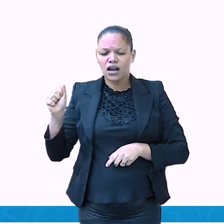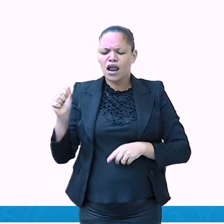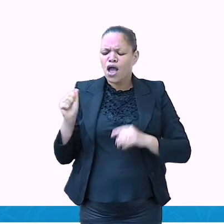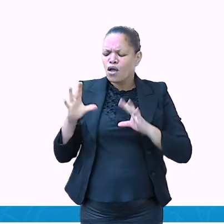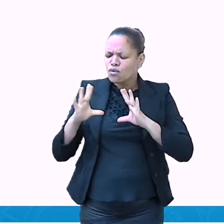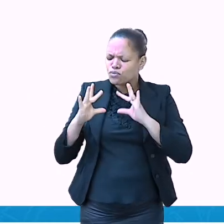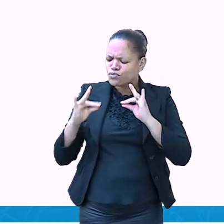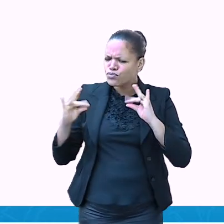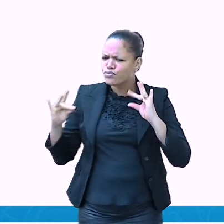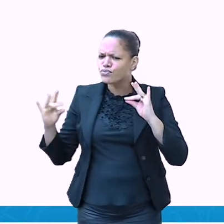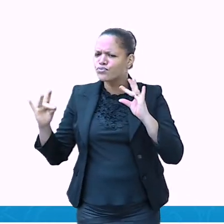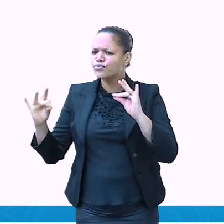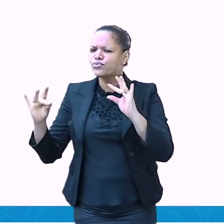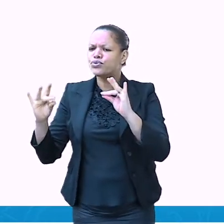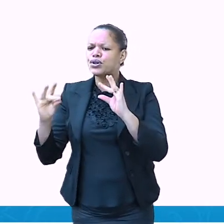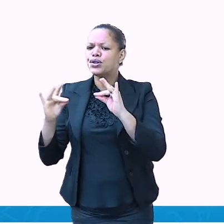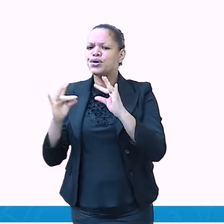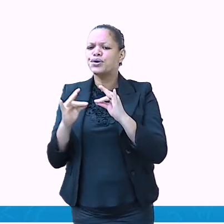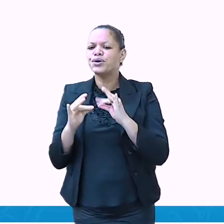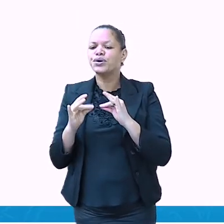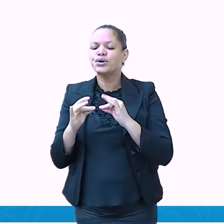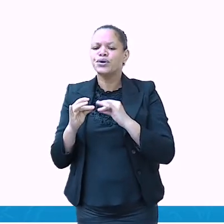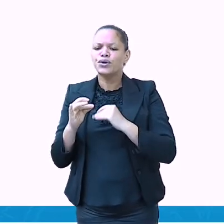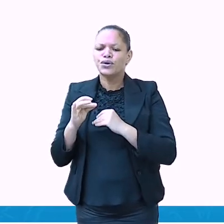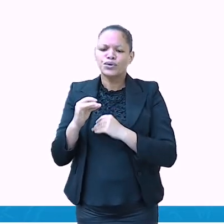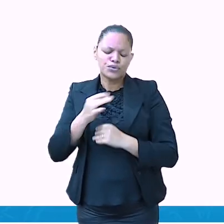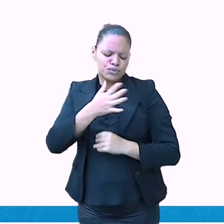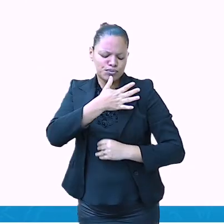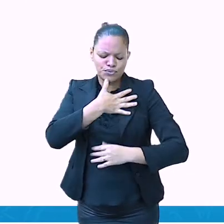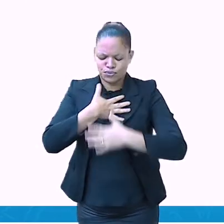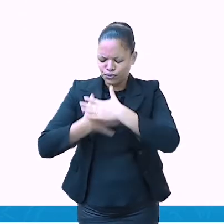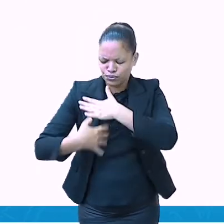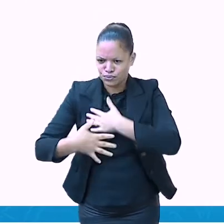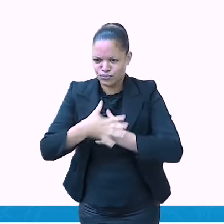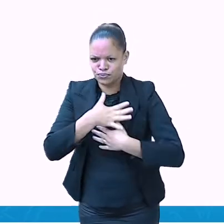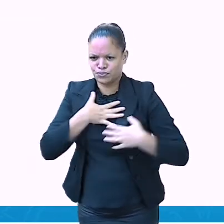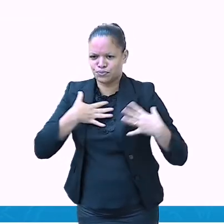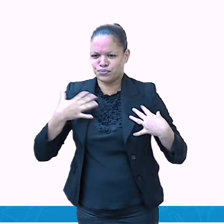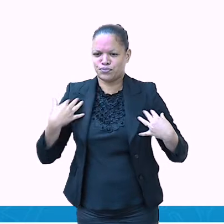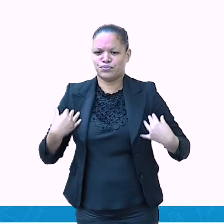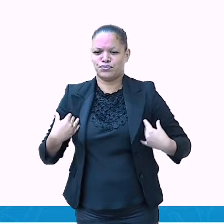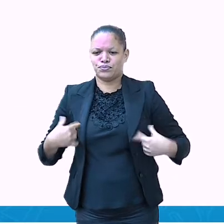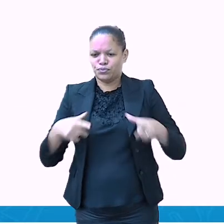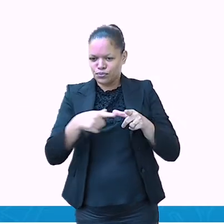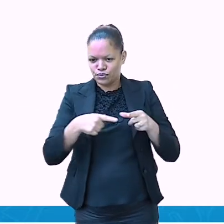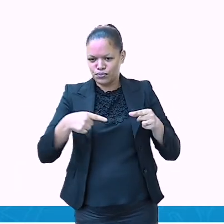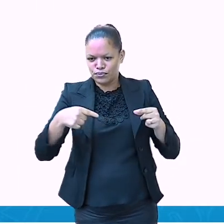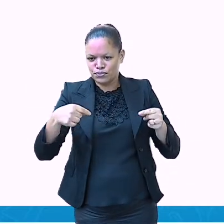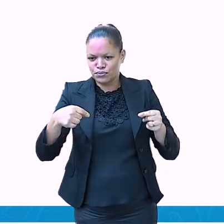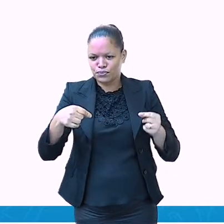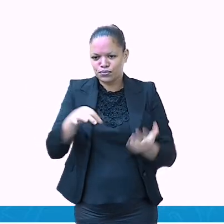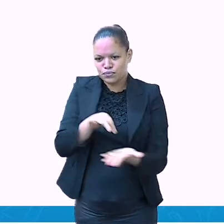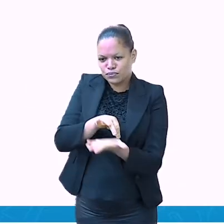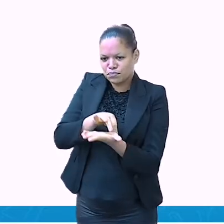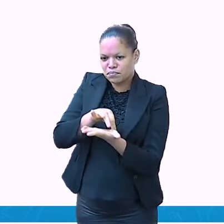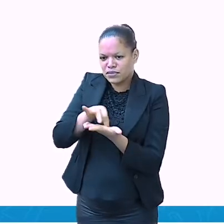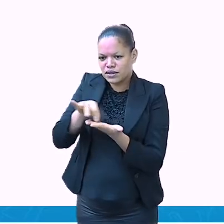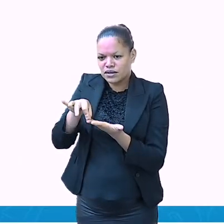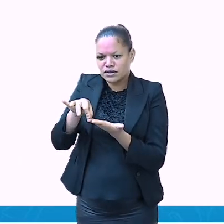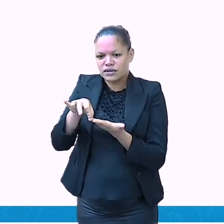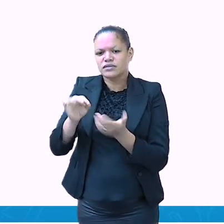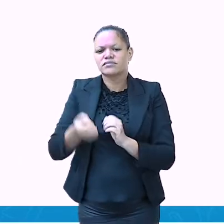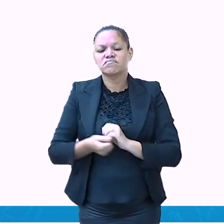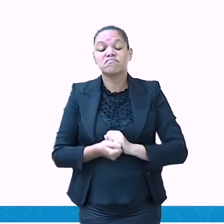líquido solto ali para estar impermeabilizando essas penas. E